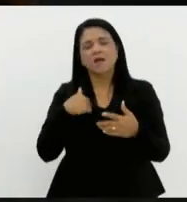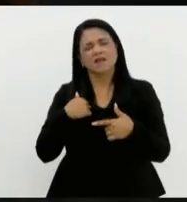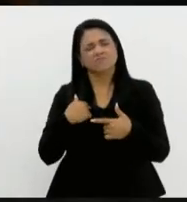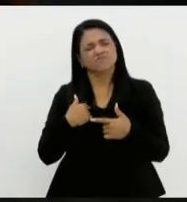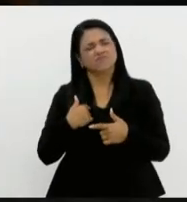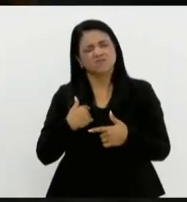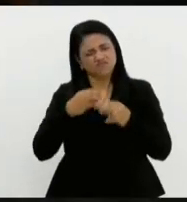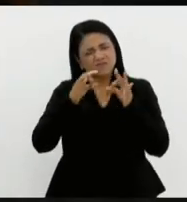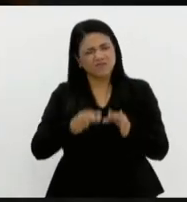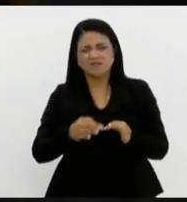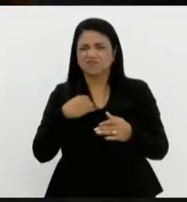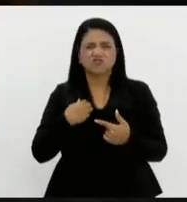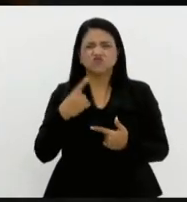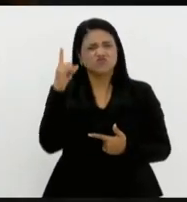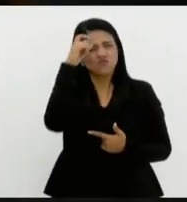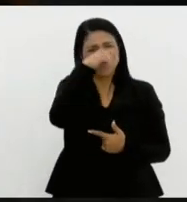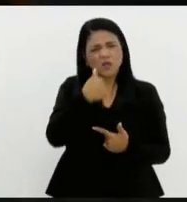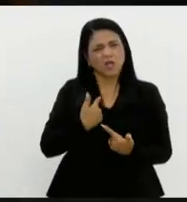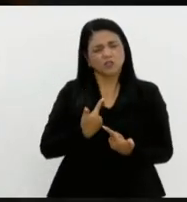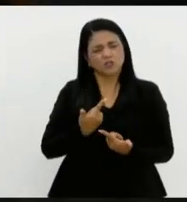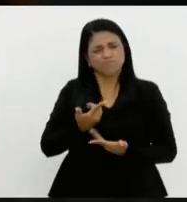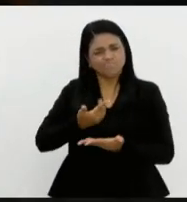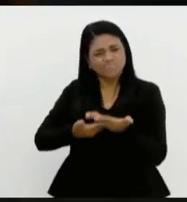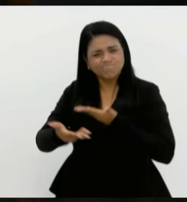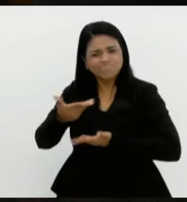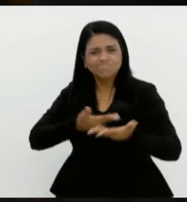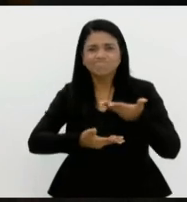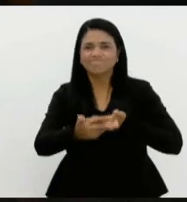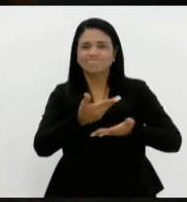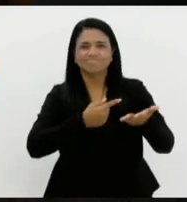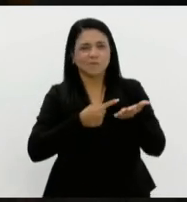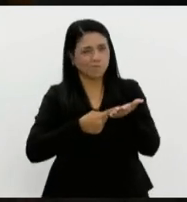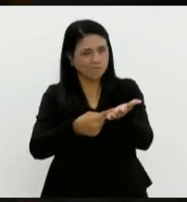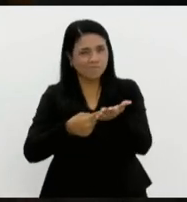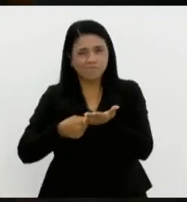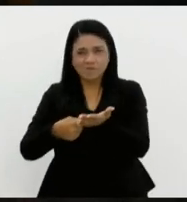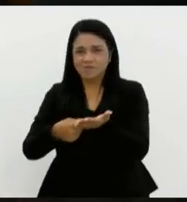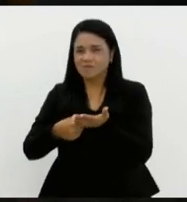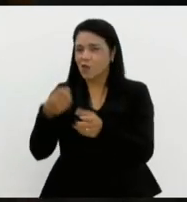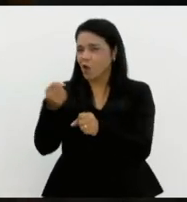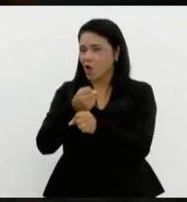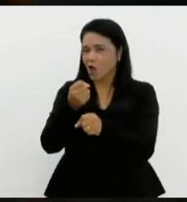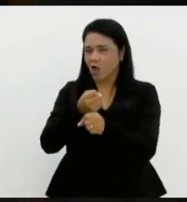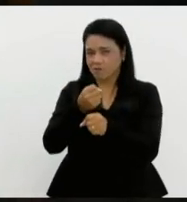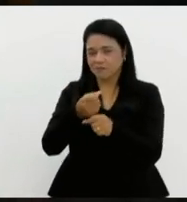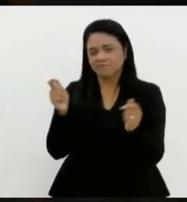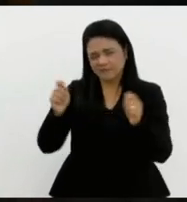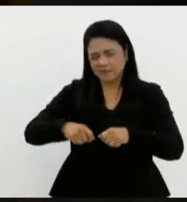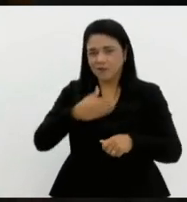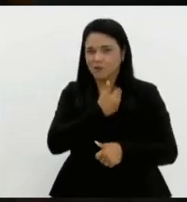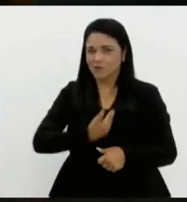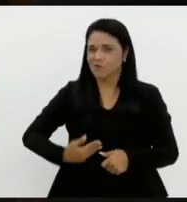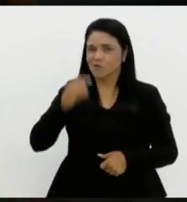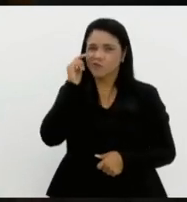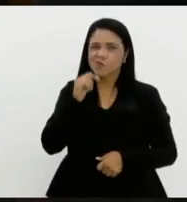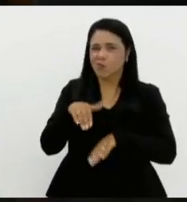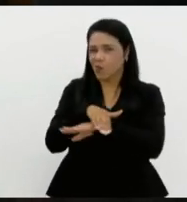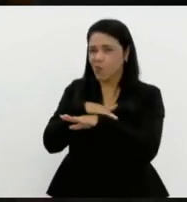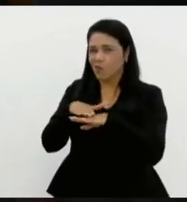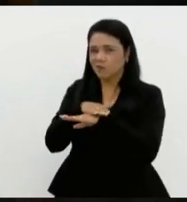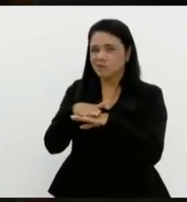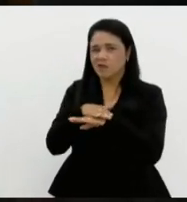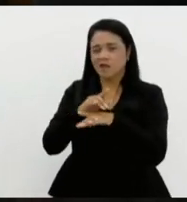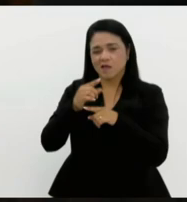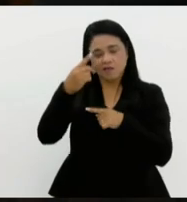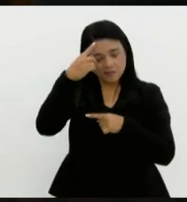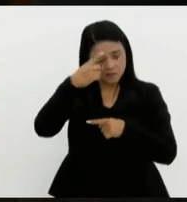dificuldade em um acordo entre partes da gente conseguir fazer essa cobertura o mais rápido possível. Vou me comprometer de, no máximo, no início da